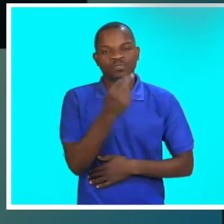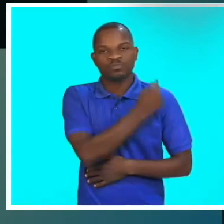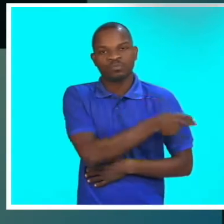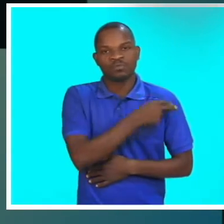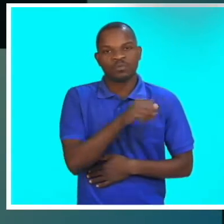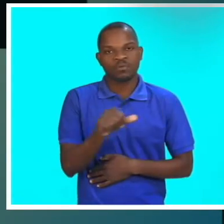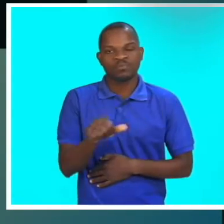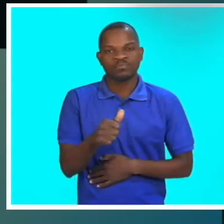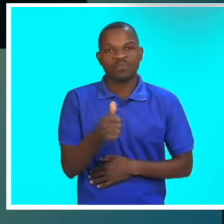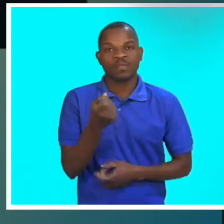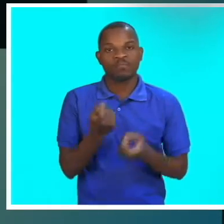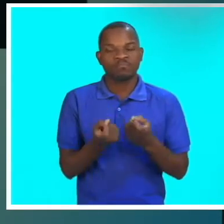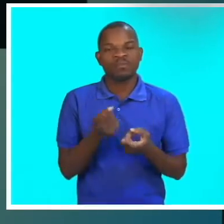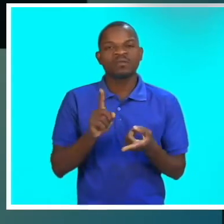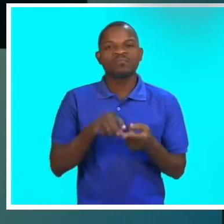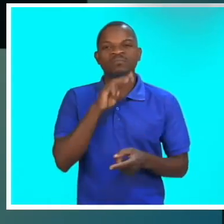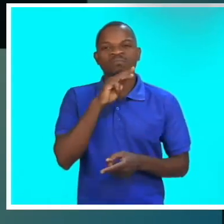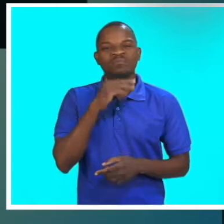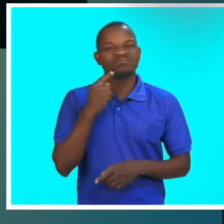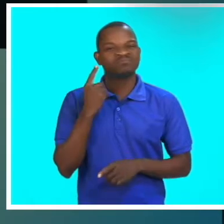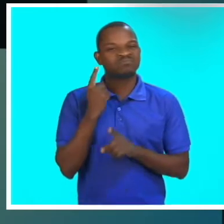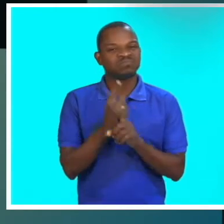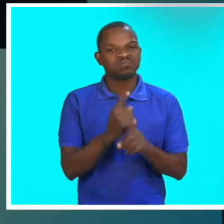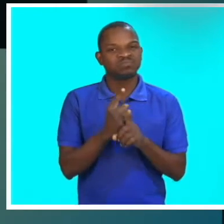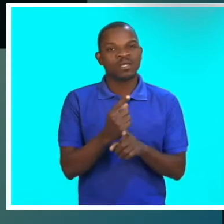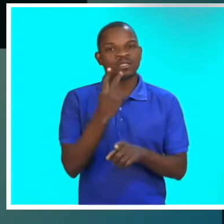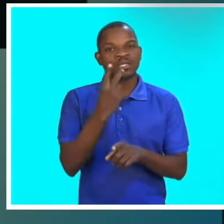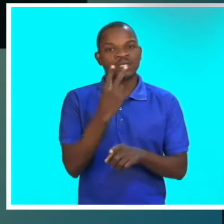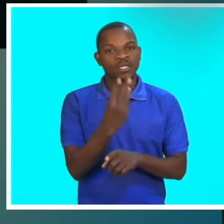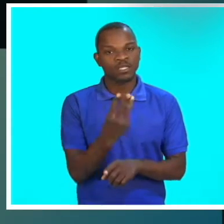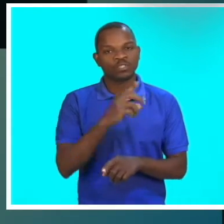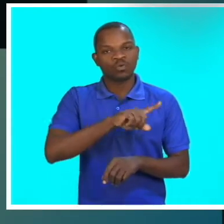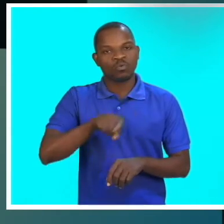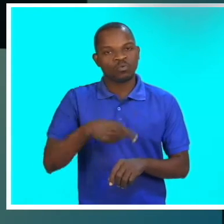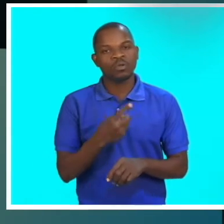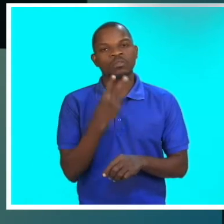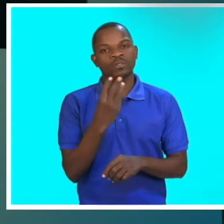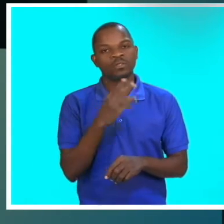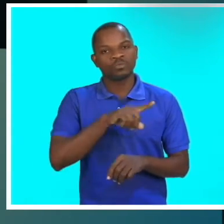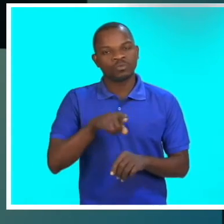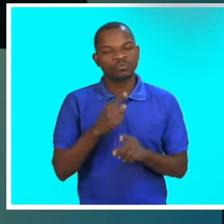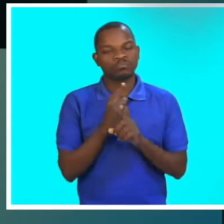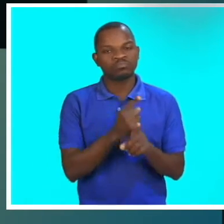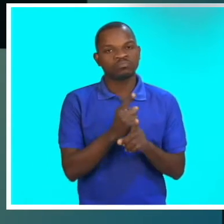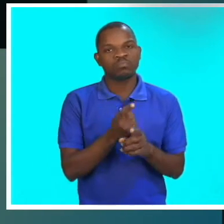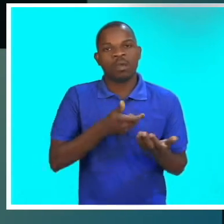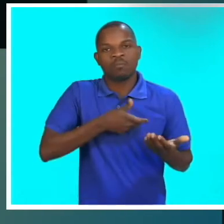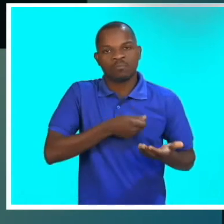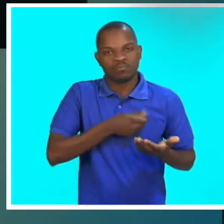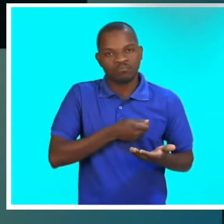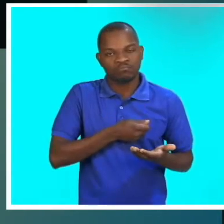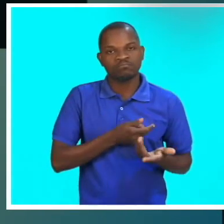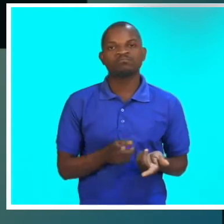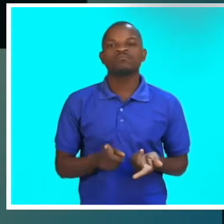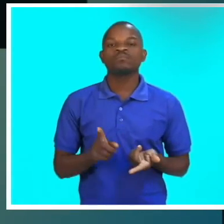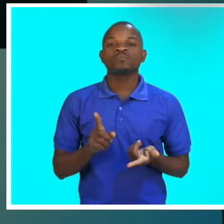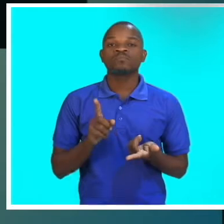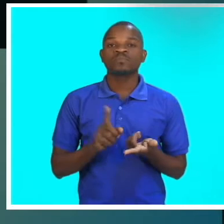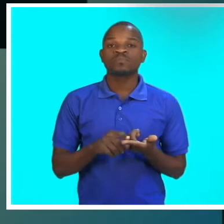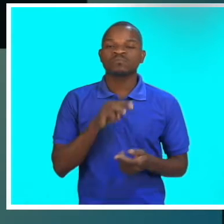recuperar o peso. Sua mãe frequentava o hospital de três em três horas para poder amamentá-la.